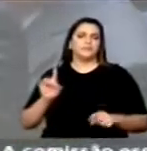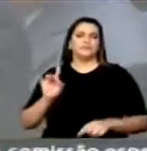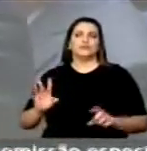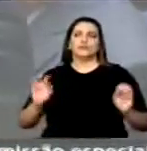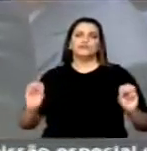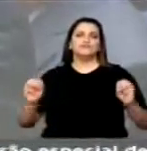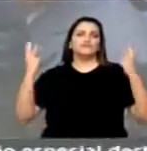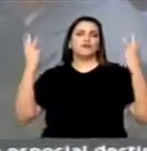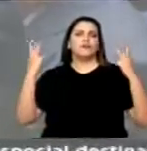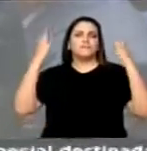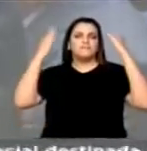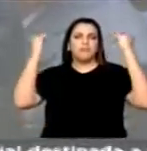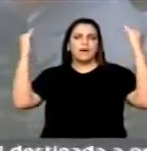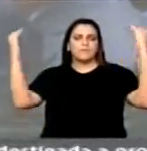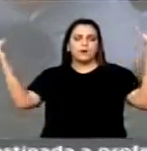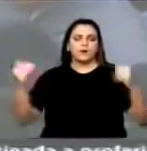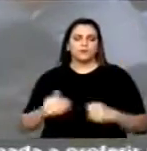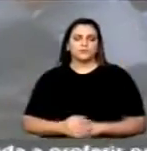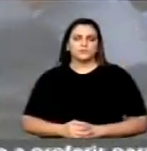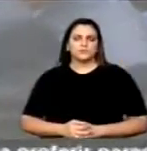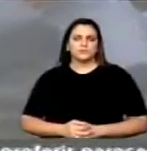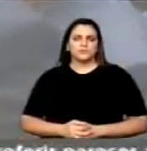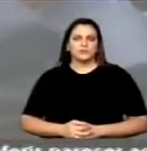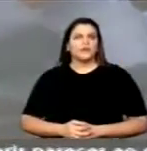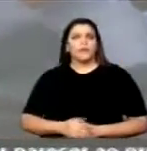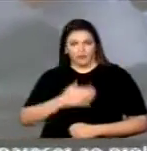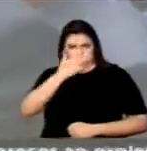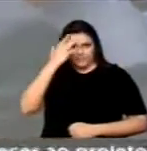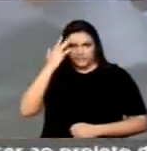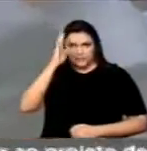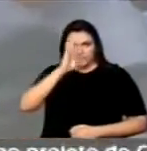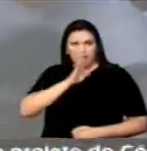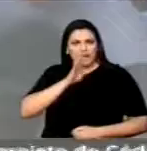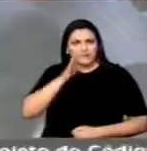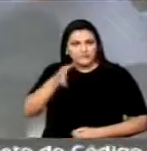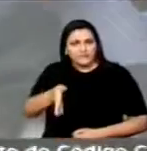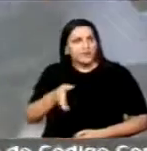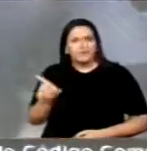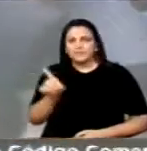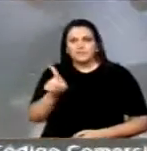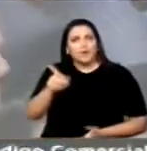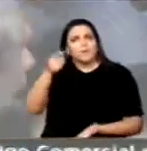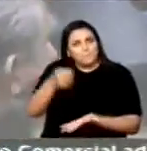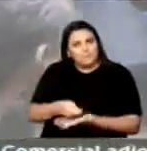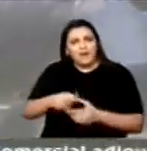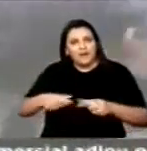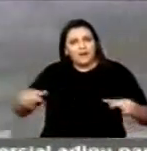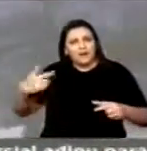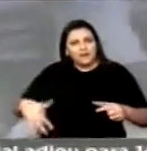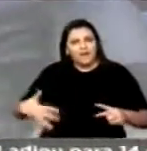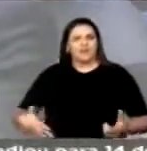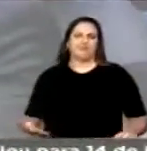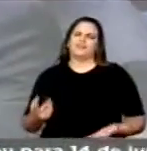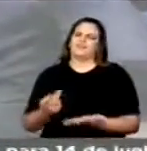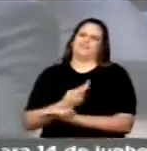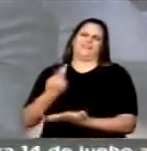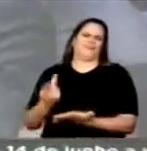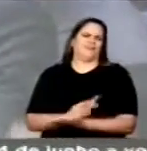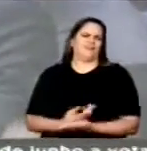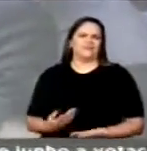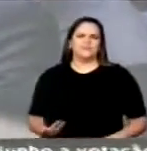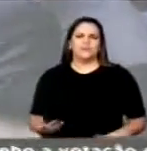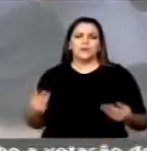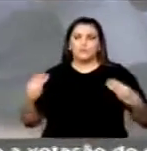dos famosos, que às vezes ainda cobram na bilheteria, portanto, fazendo um uso inadequado do dinheiro público. O Ministério da Cultura